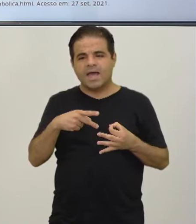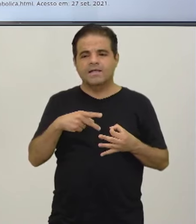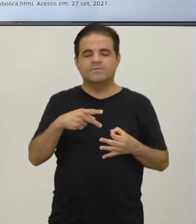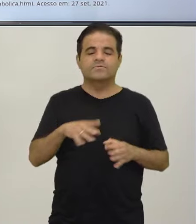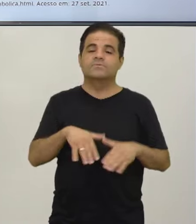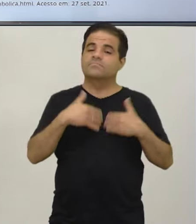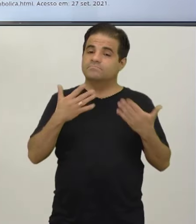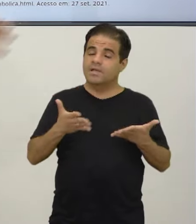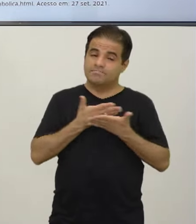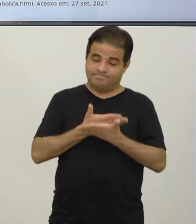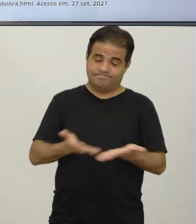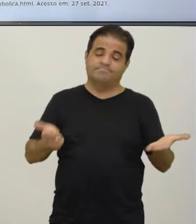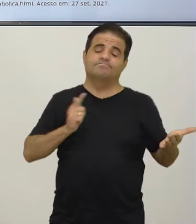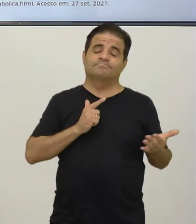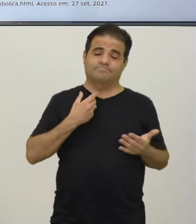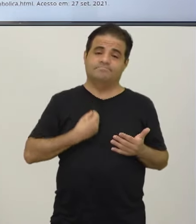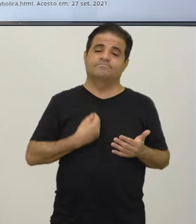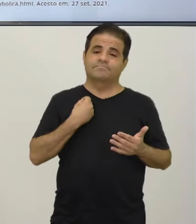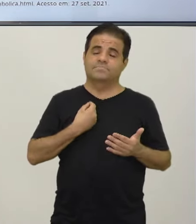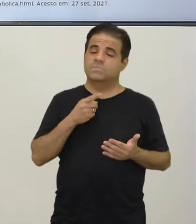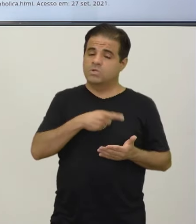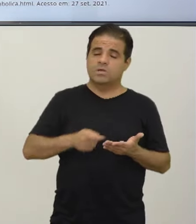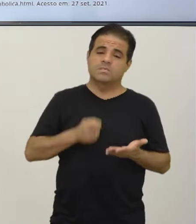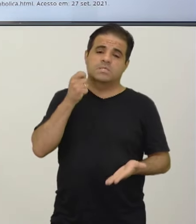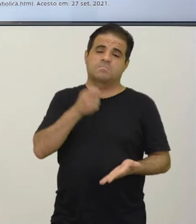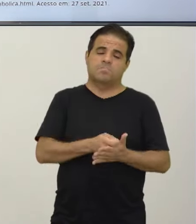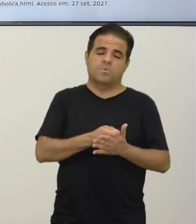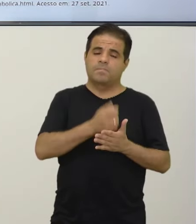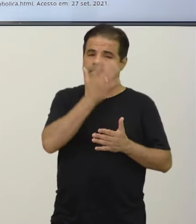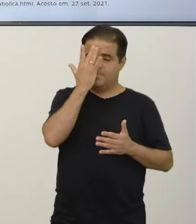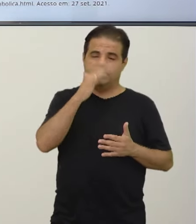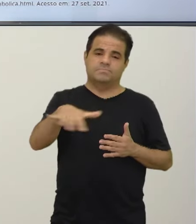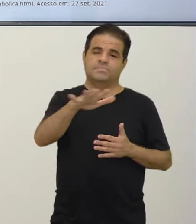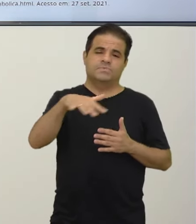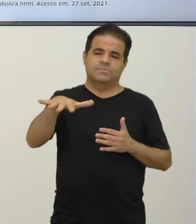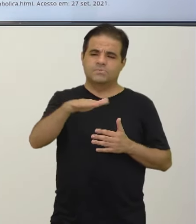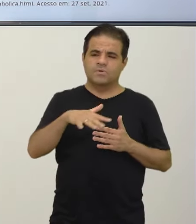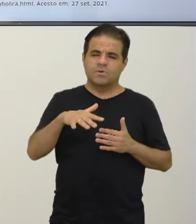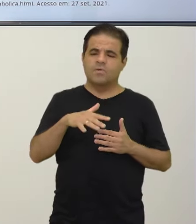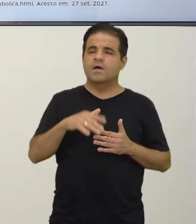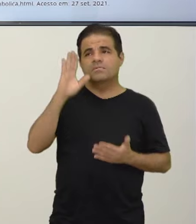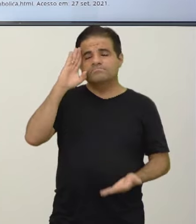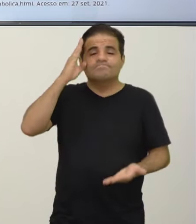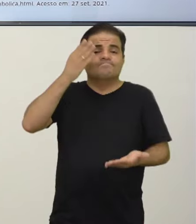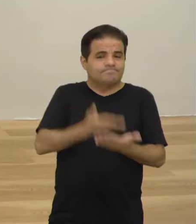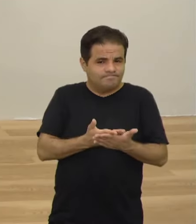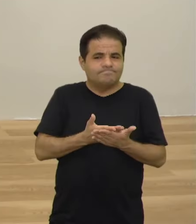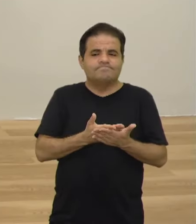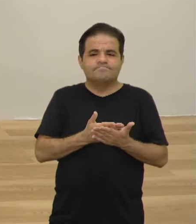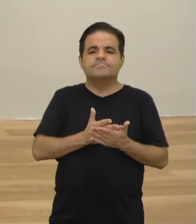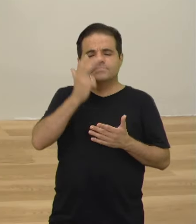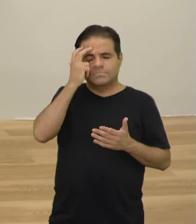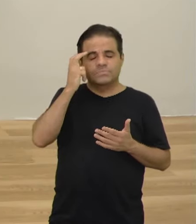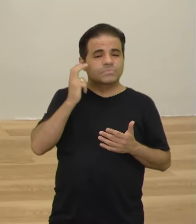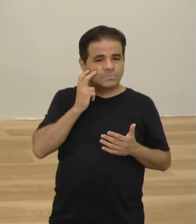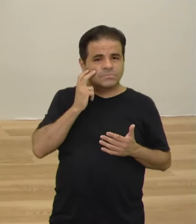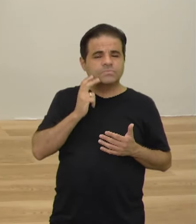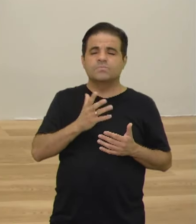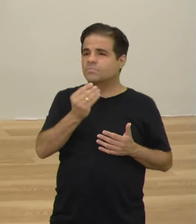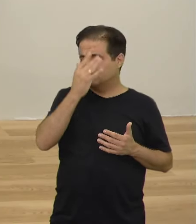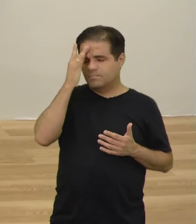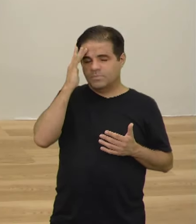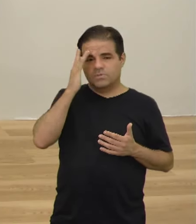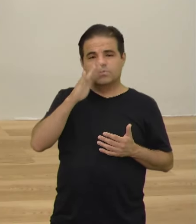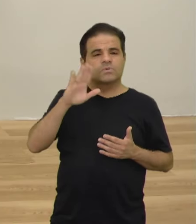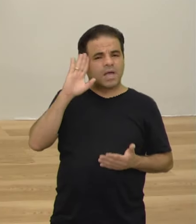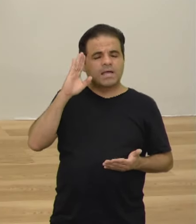aí. E a gente impõe isso para as pessoas. E ainda que a gente acredite, né, que culturas, ainda que muita gente ache que